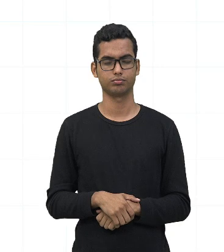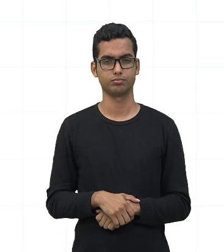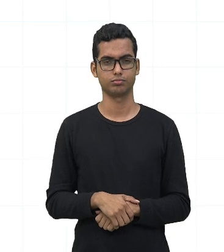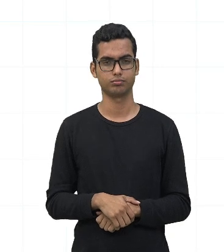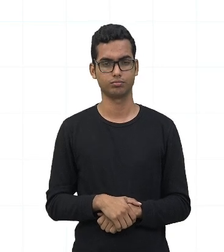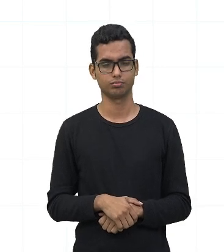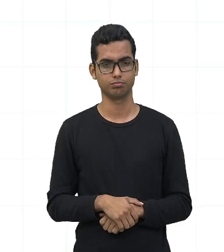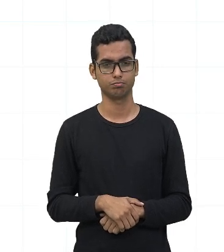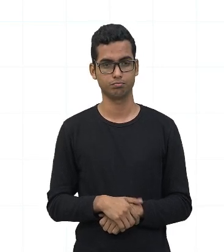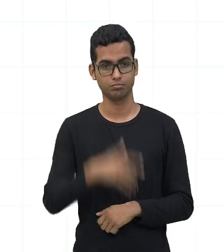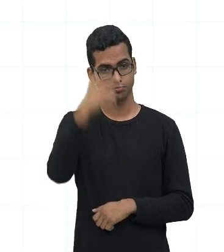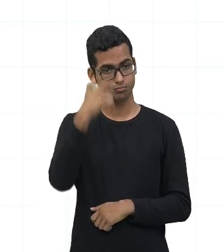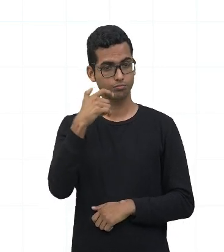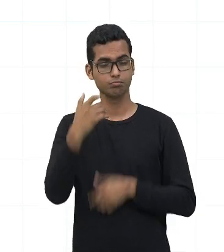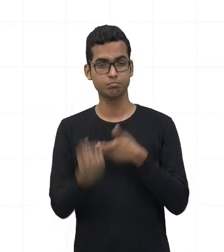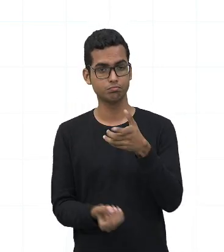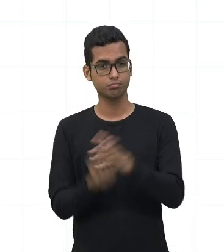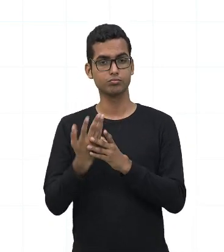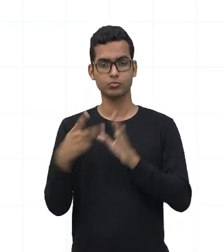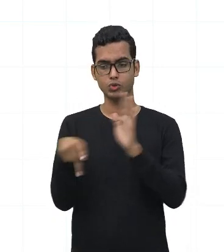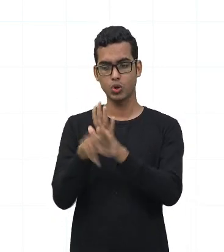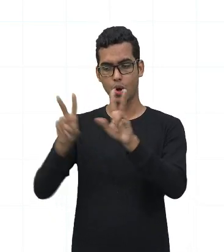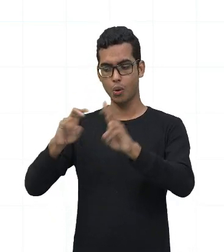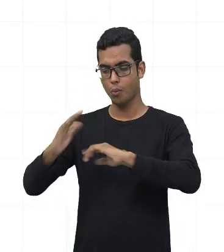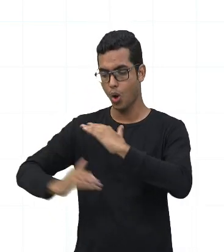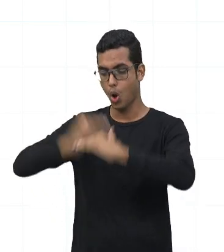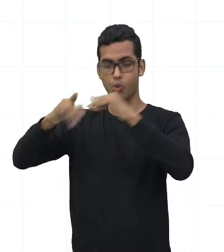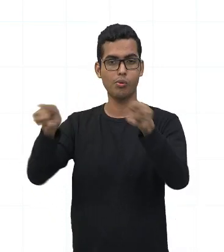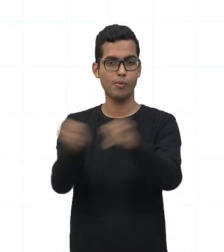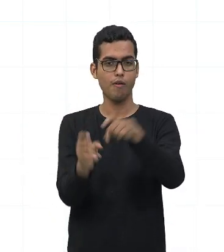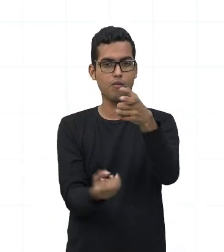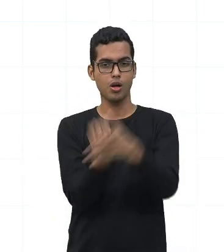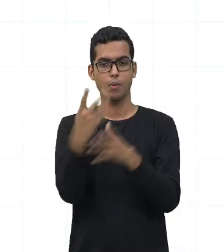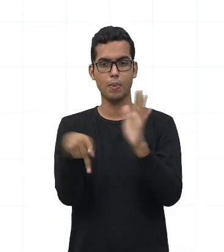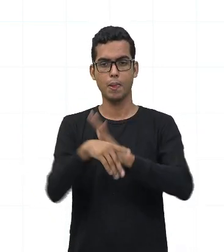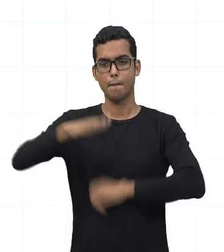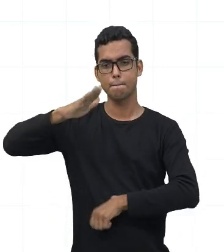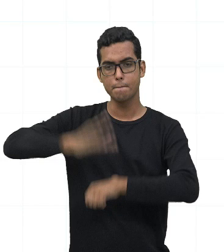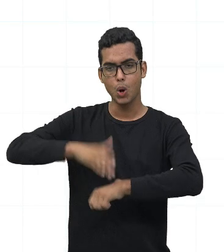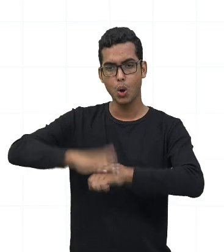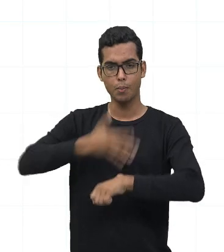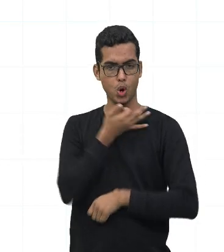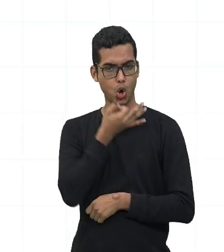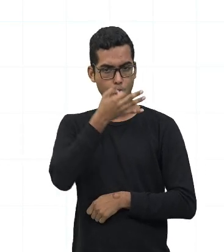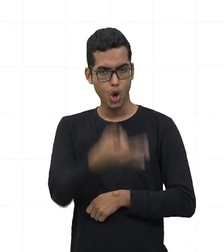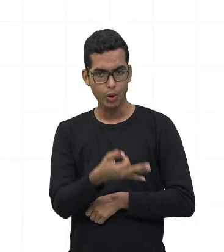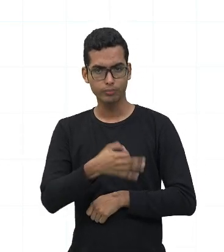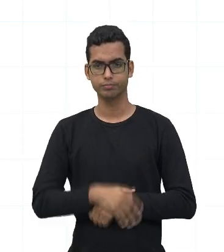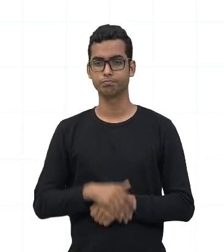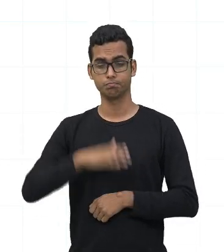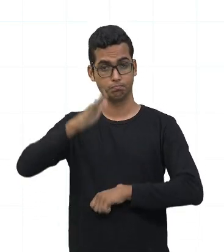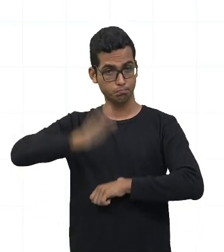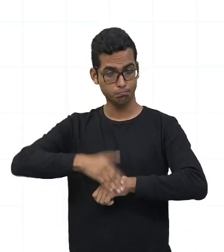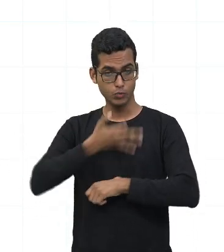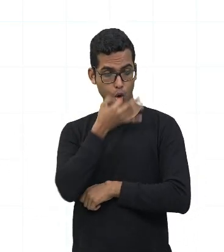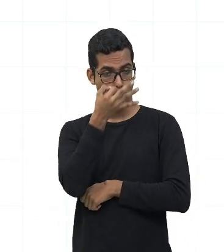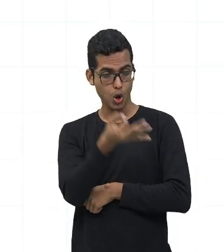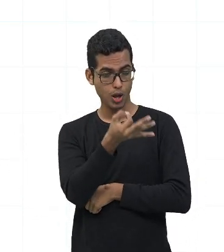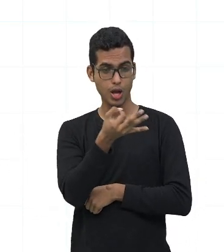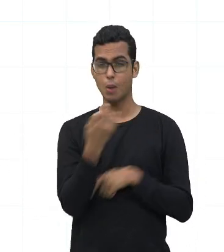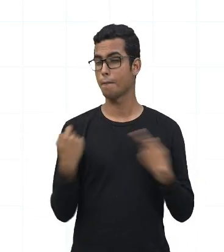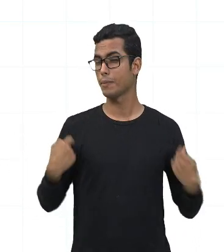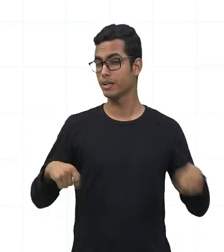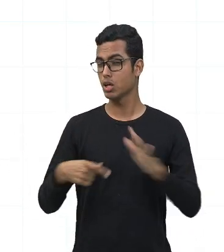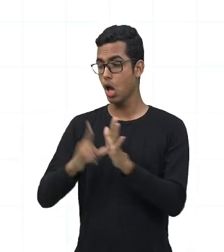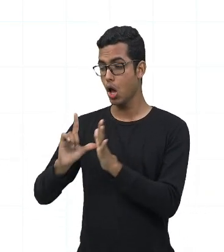vou desenvolver, eu vou emitir a minha opinião. Só que para emitir a minha opinião, eu preciso ter